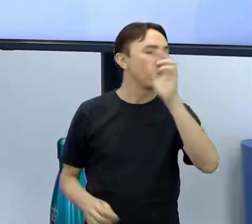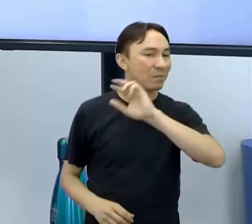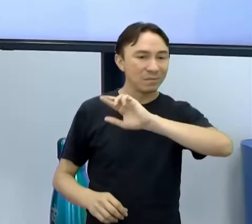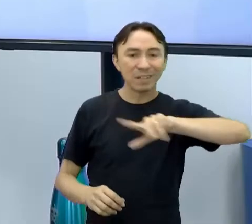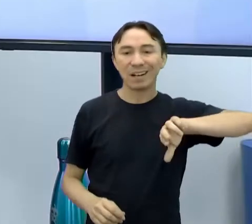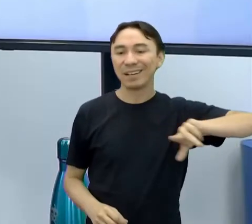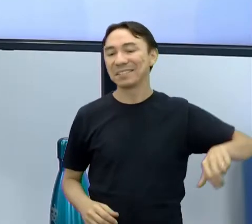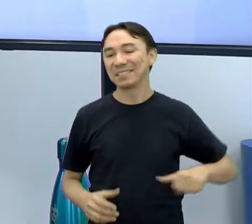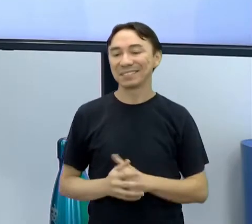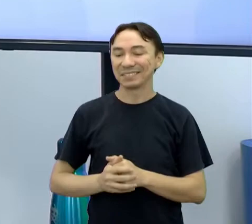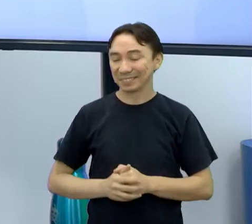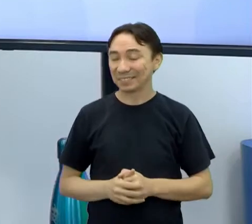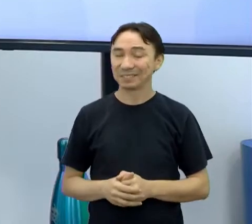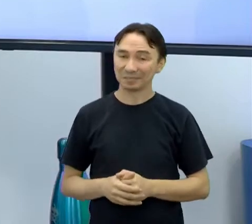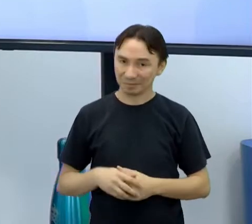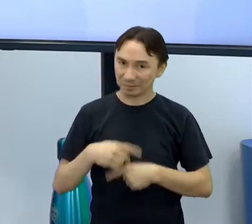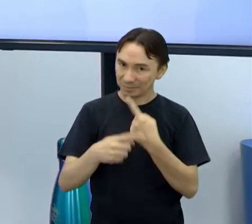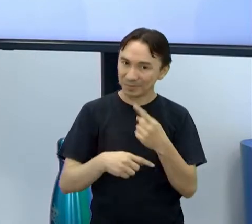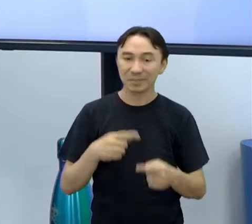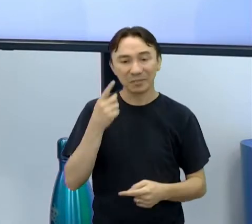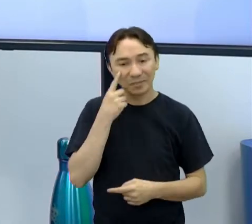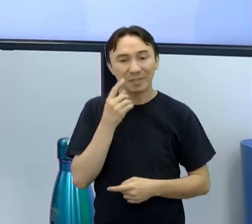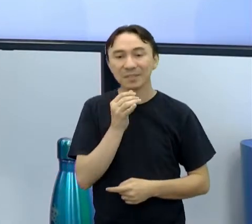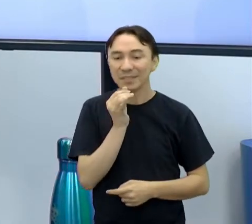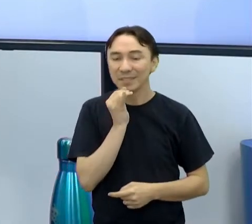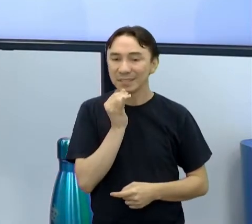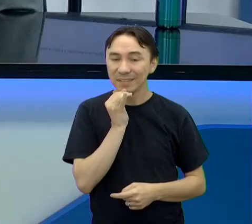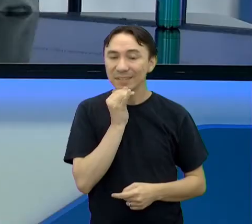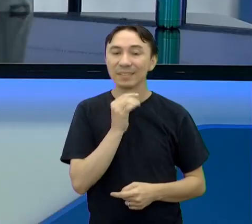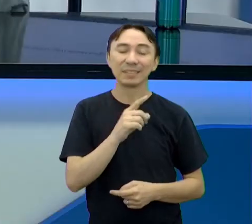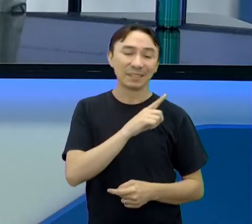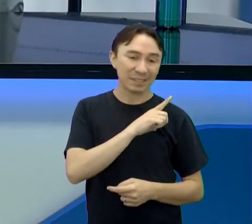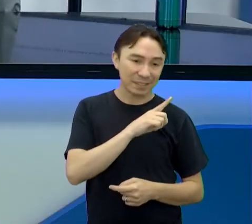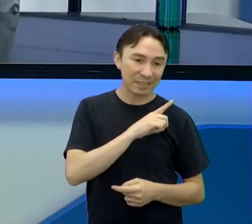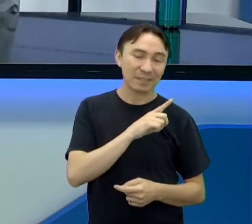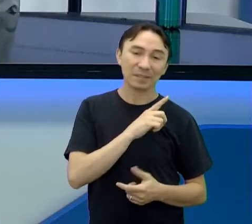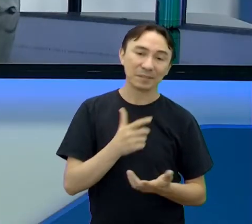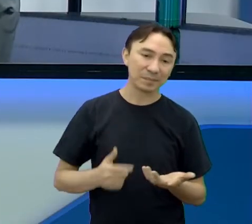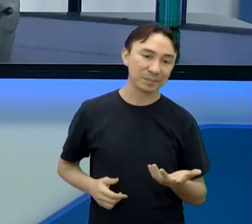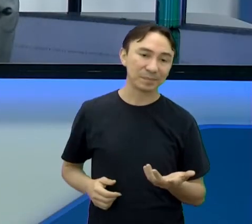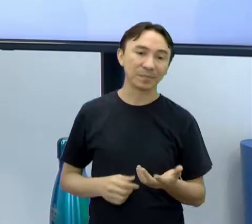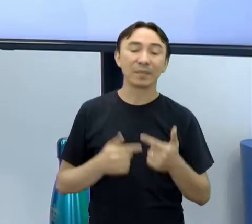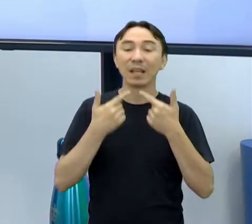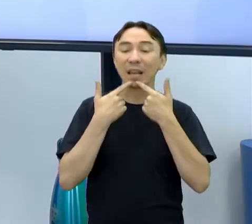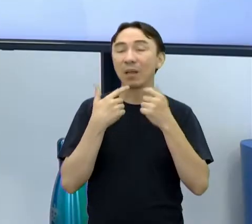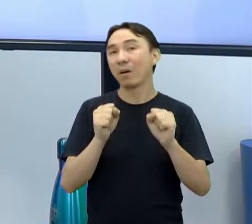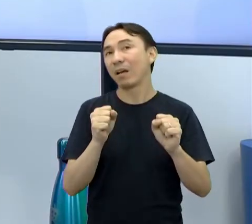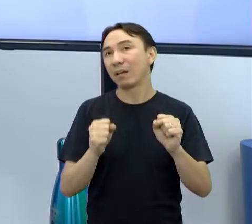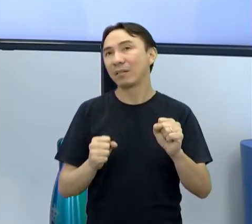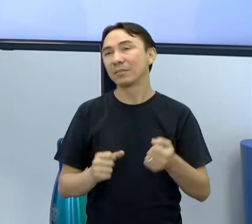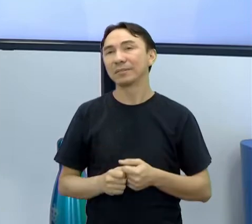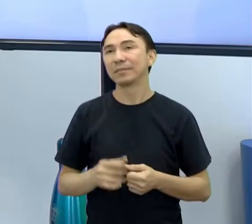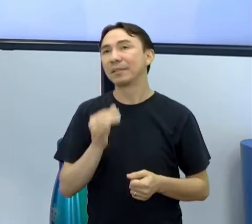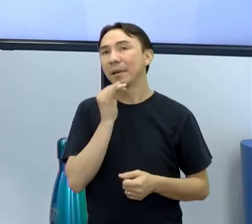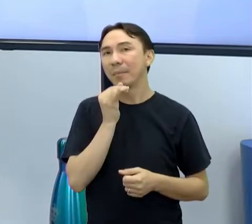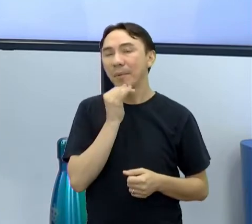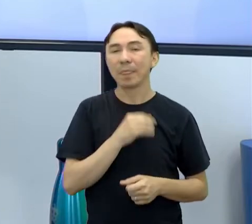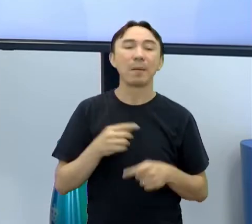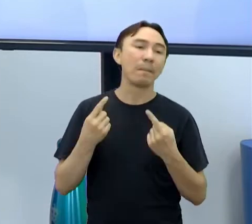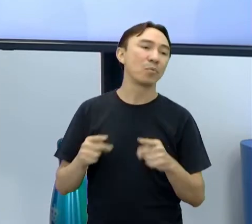isso. Então, a linguagem, vários, certo, Sim. Então, a gente pensar, a música é um tipo de